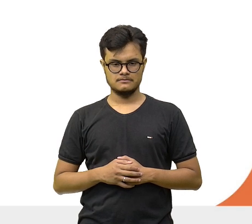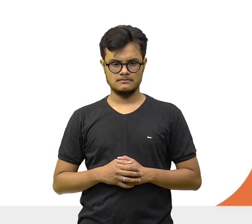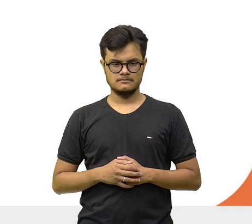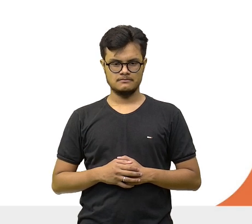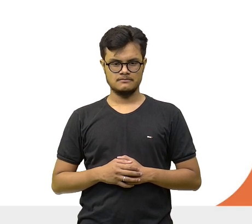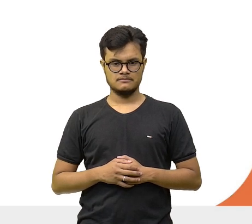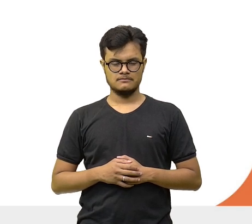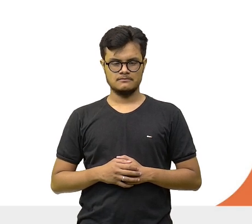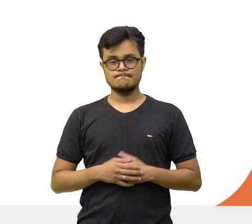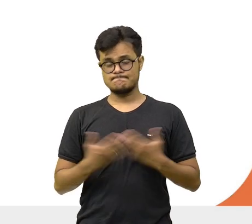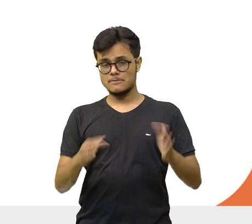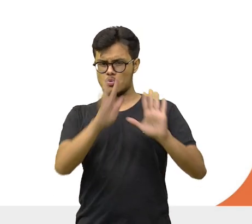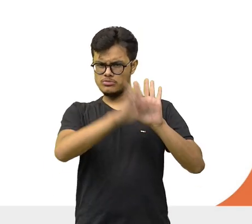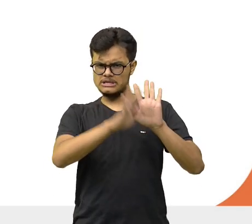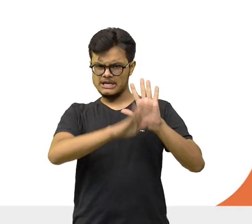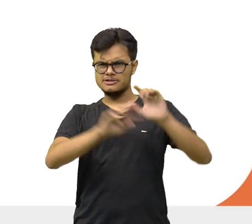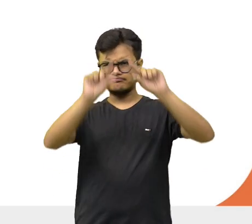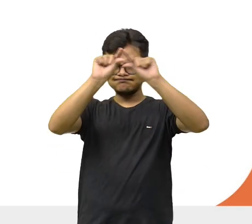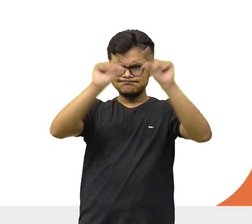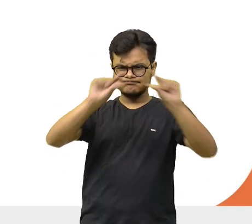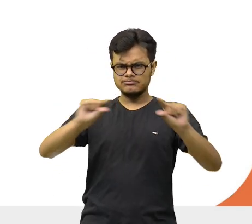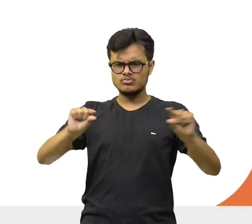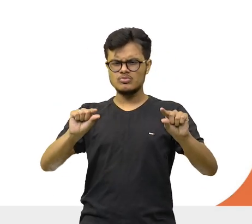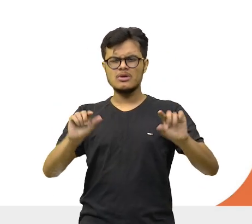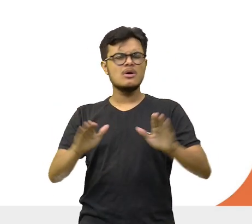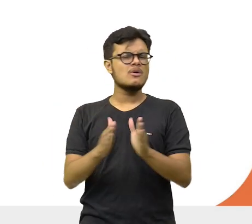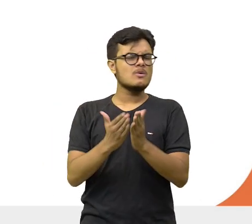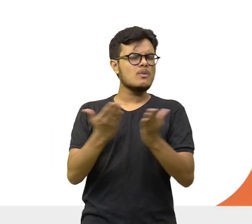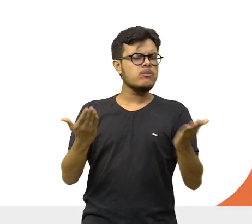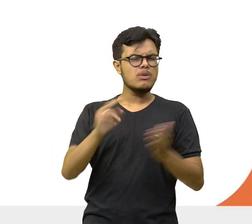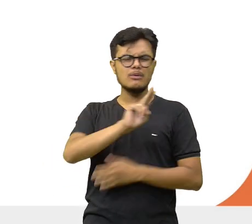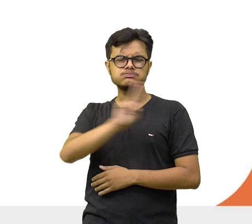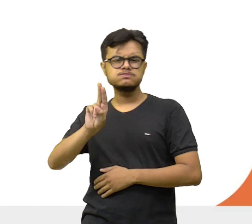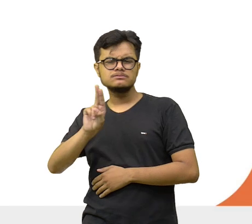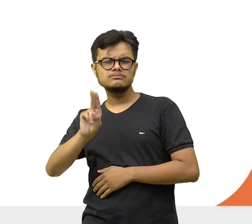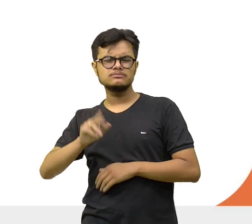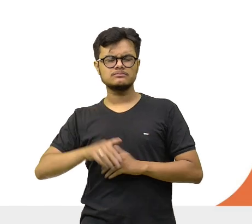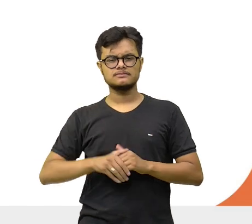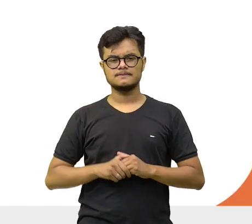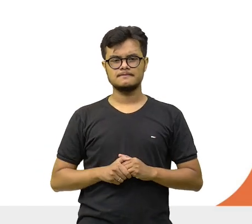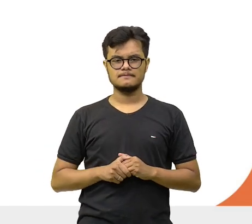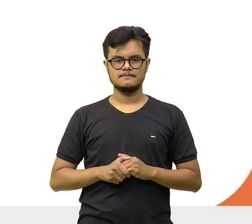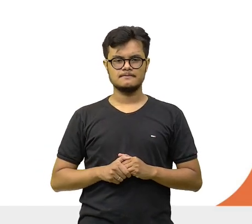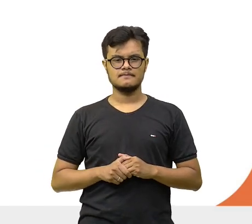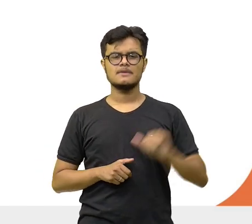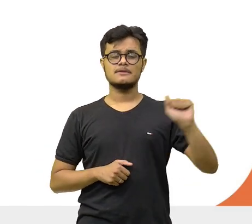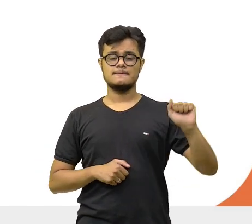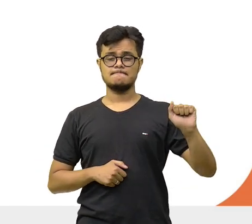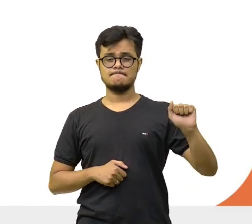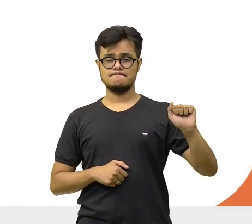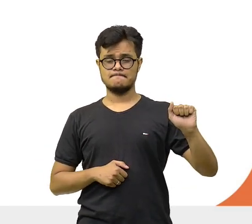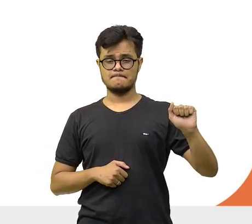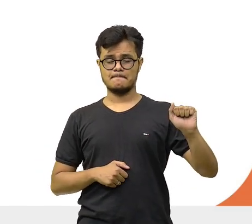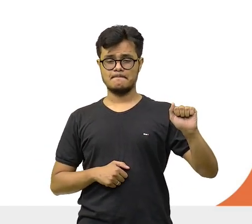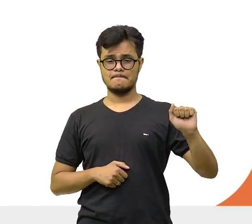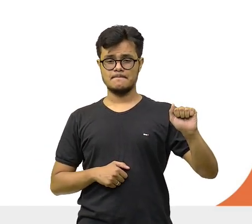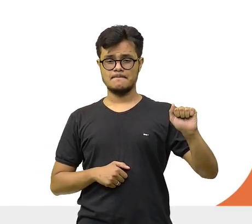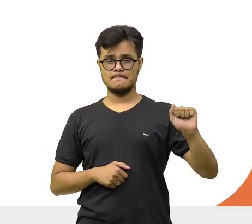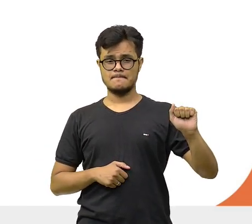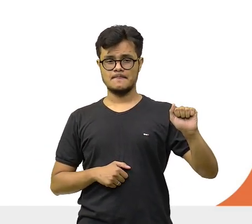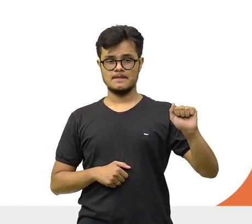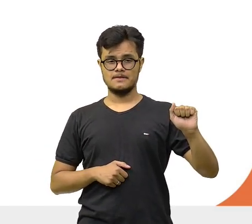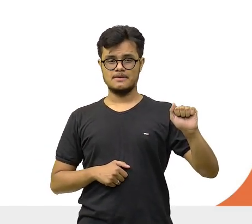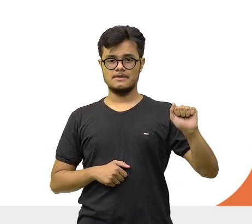As lacunas do texto são preenchidas respectivamente por: letra A, um refrigerador